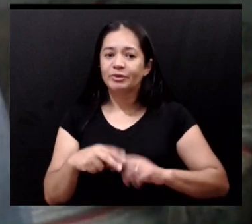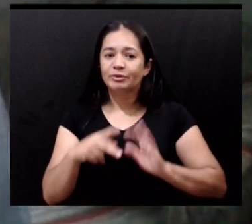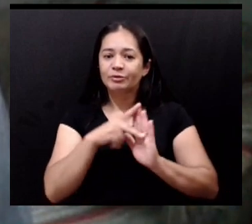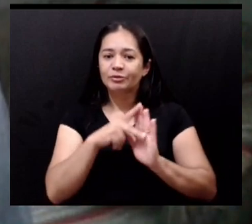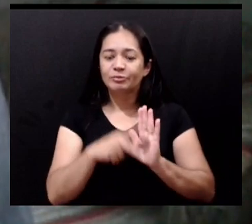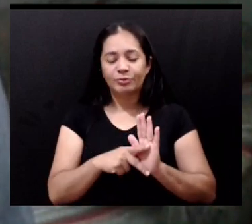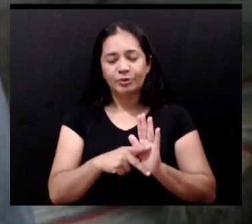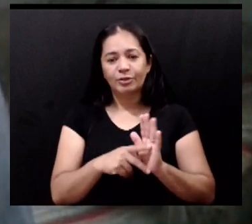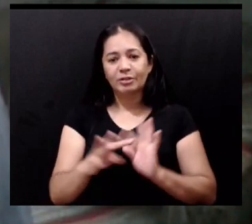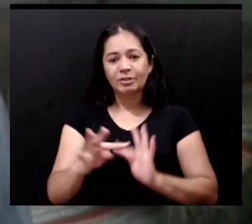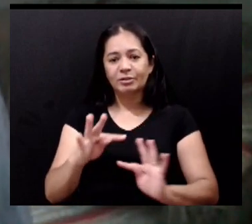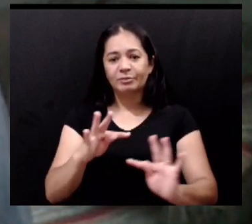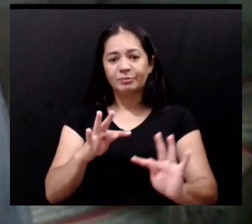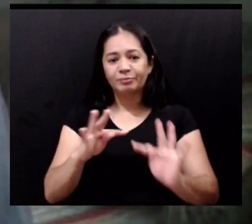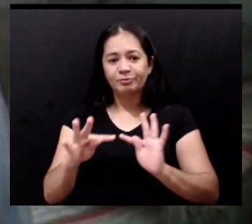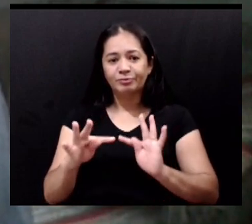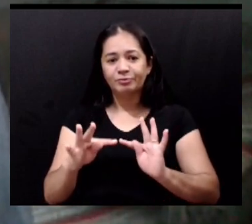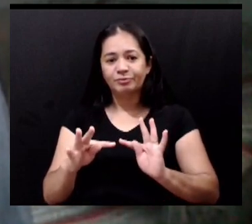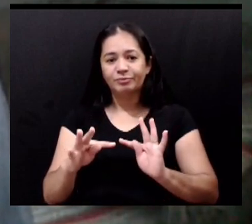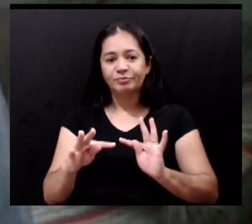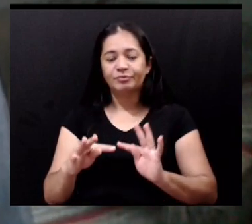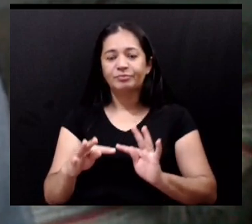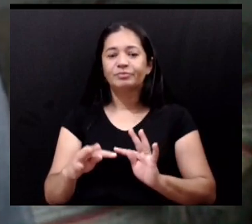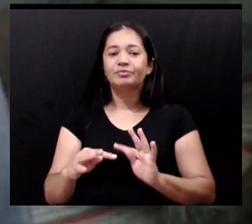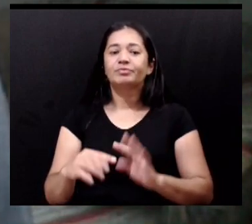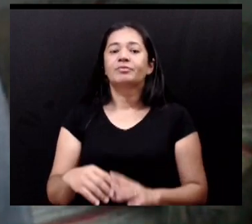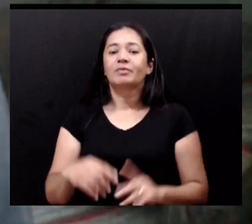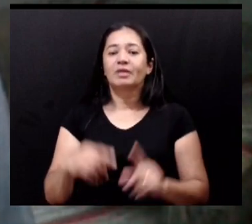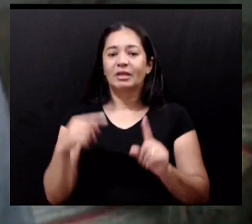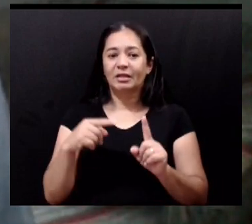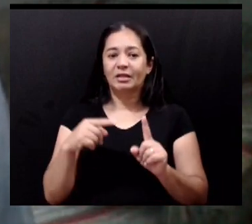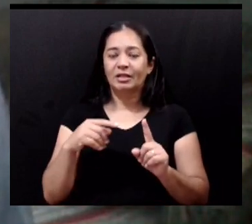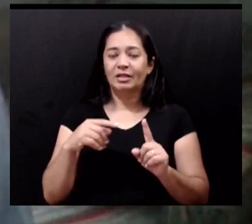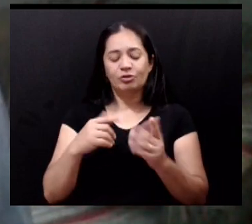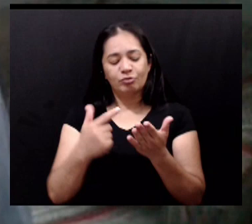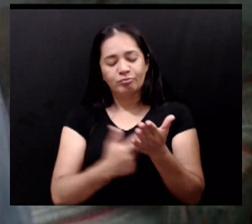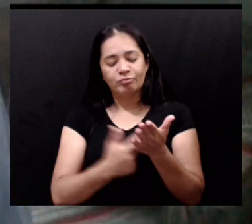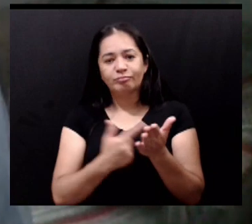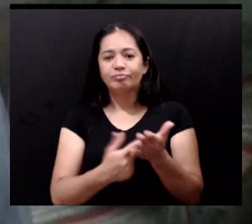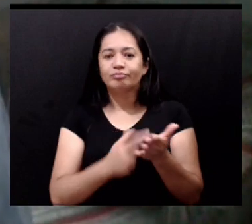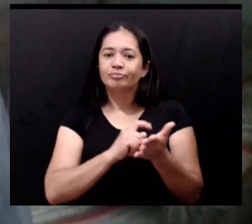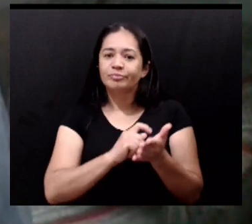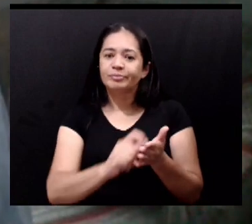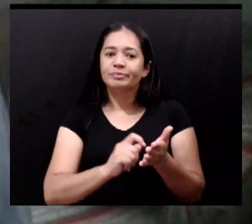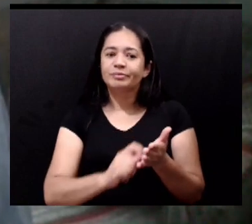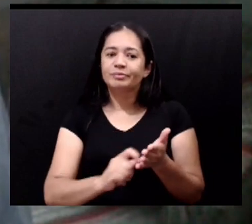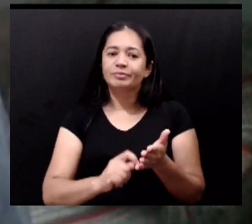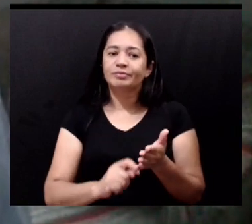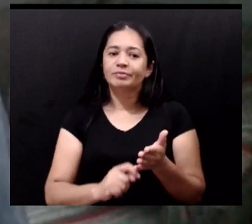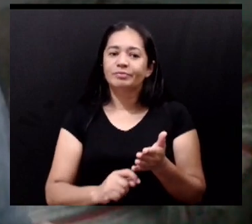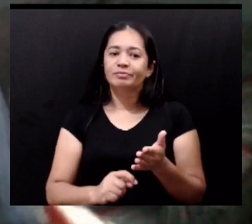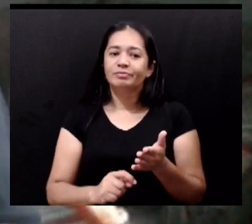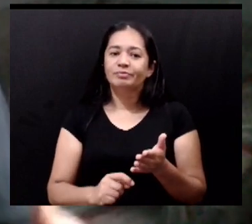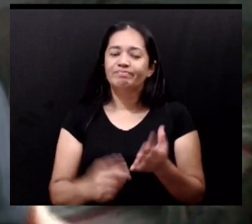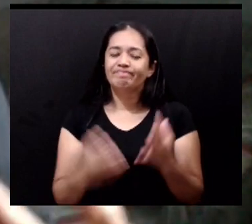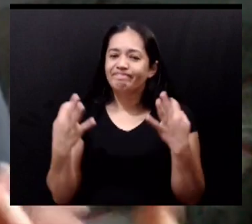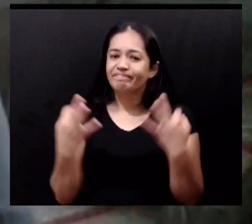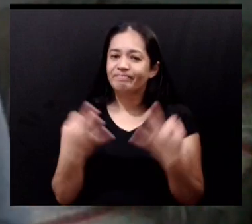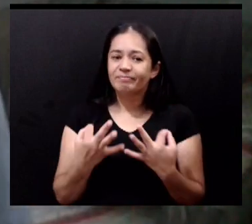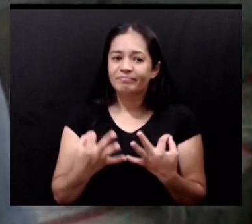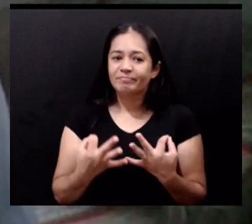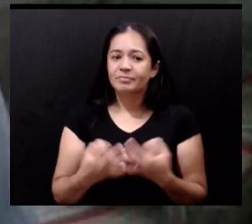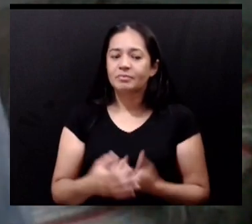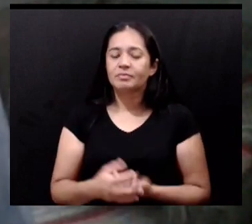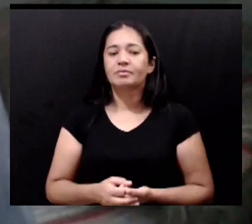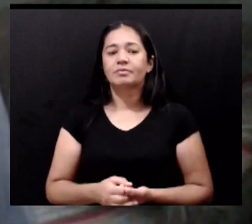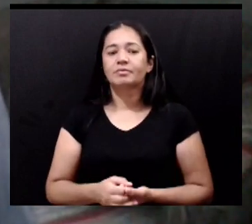que Júlia se propôs a escrever, que escreveu com primor, né?